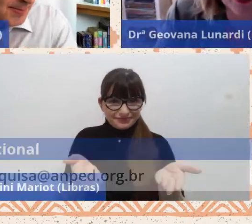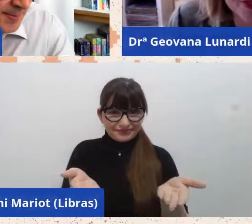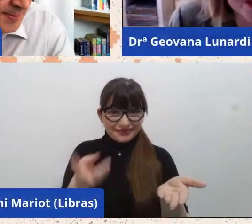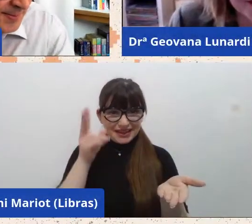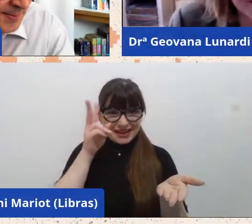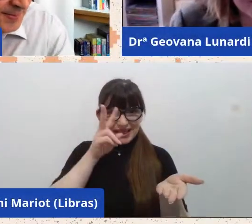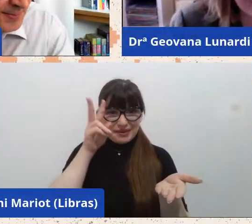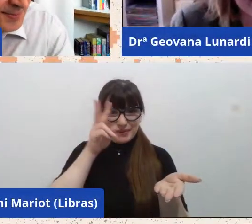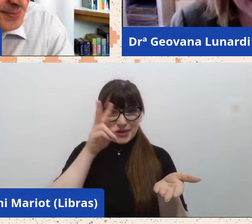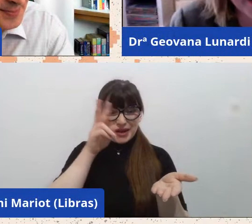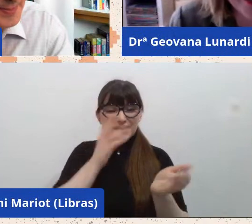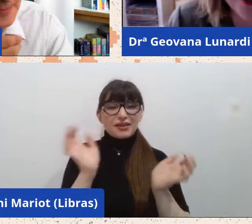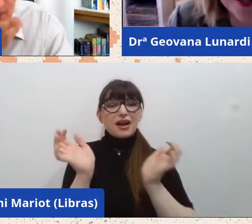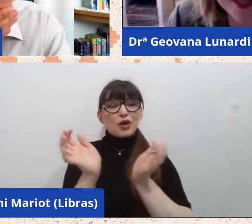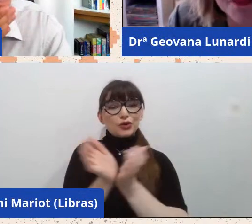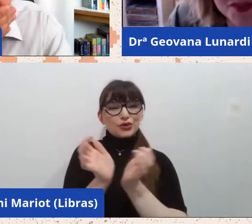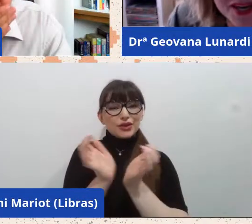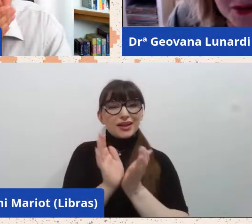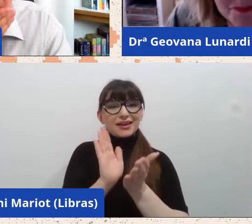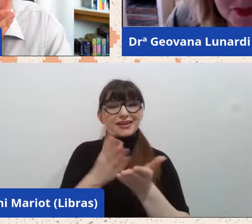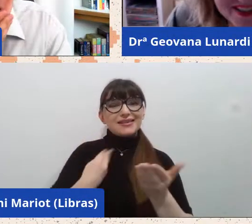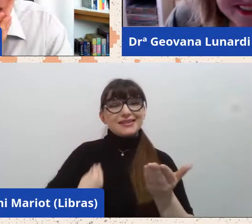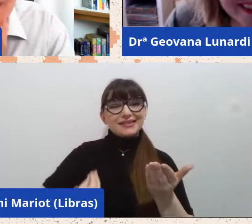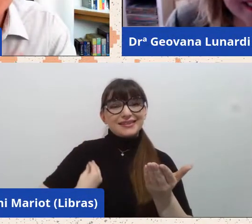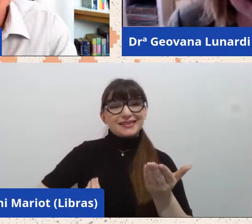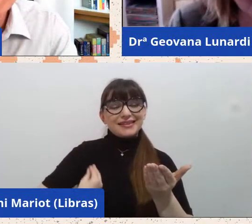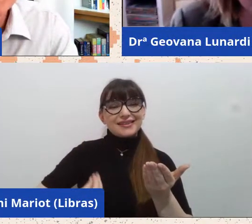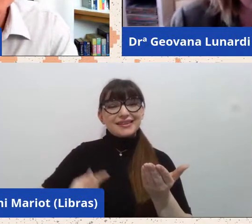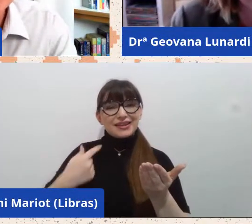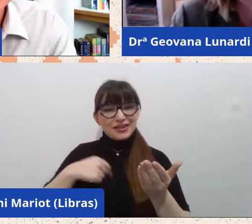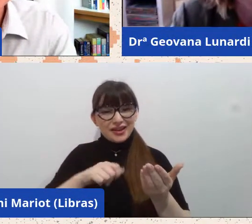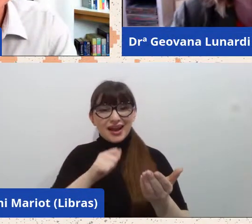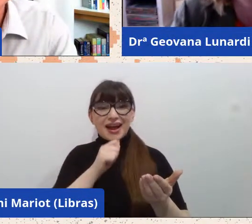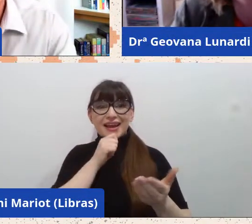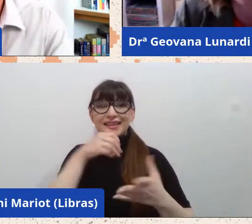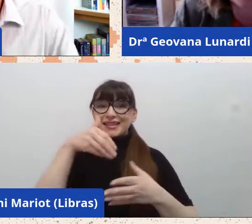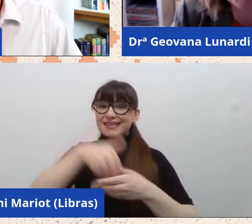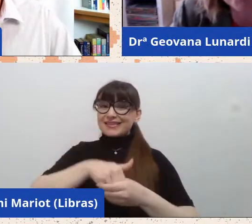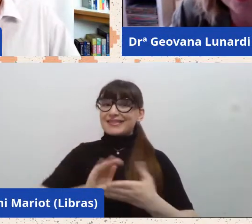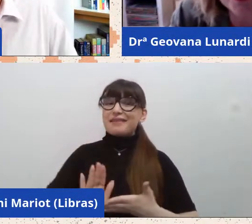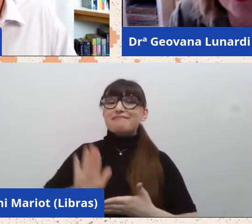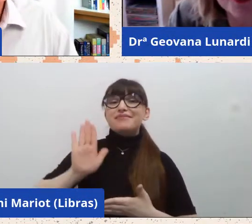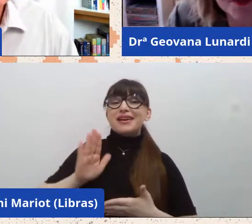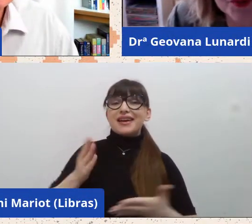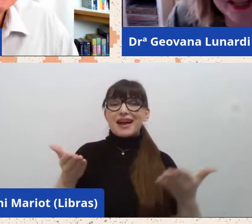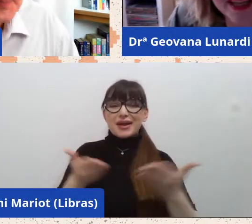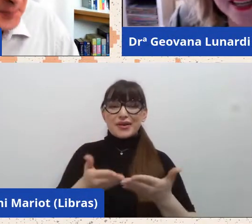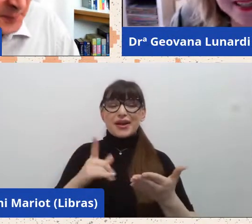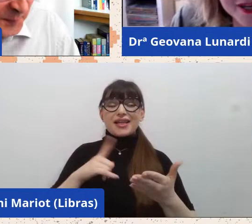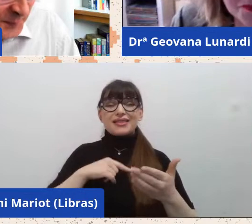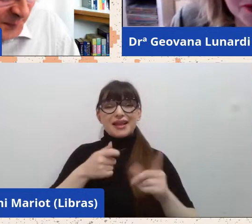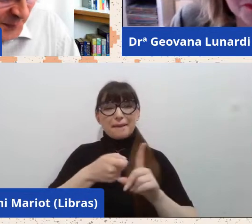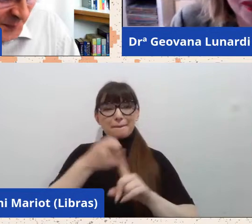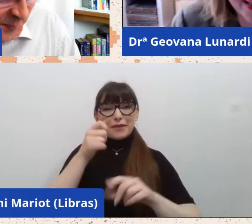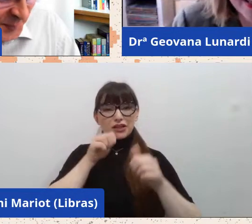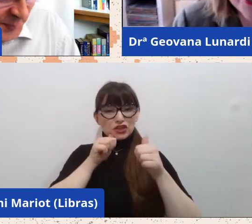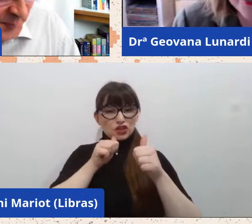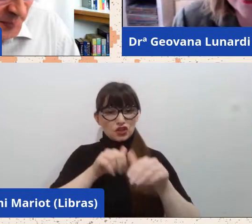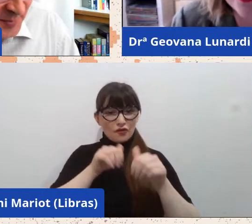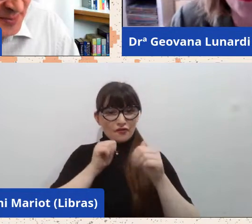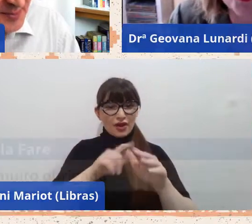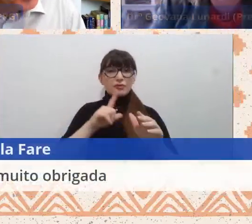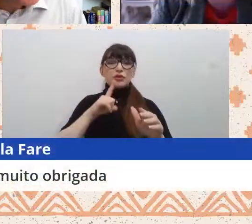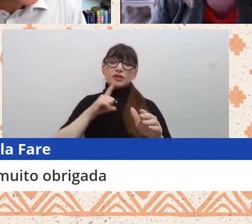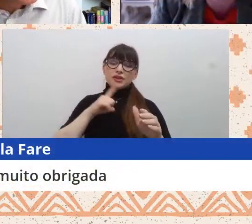colegas ampedianos que estão aqui que nós estamos em campanha, então, no mês de novembro tem eleição para a ANPEd,